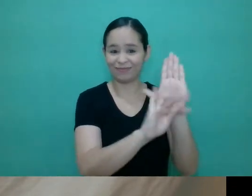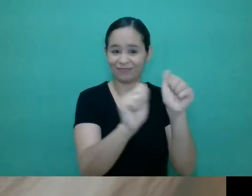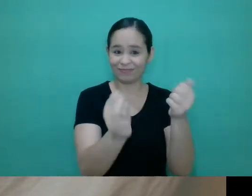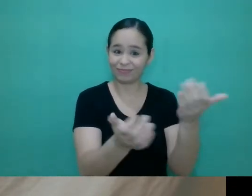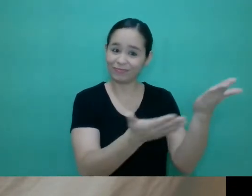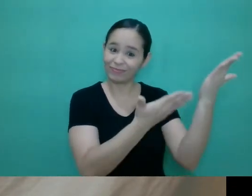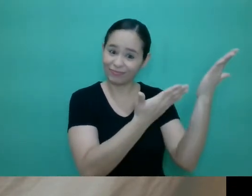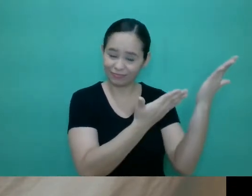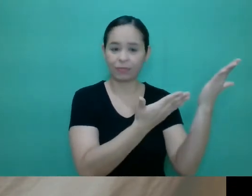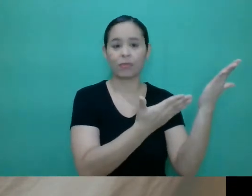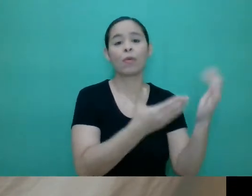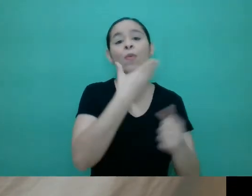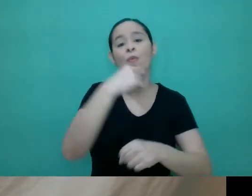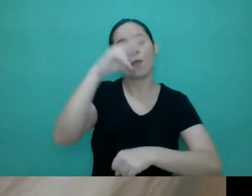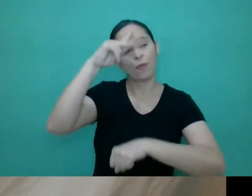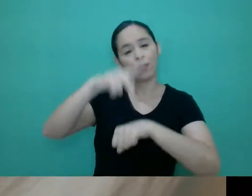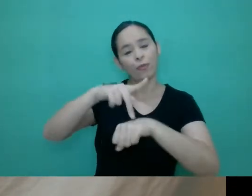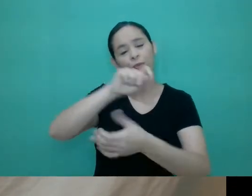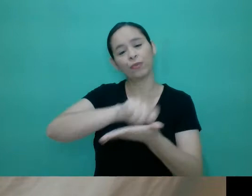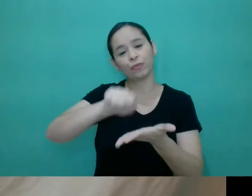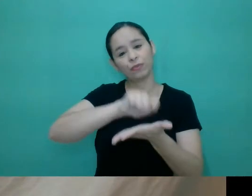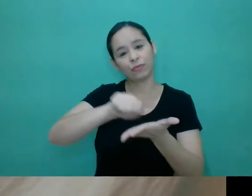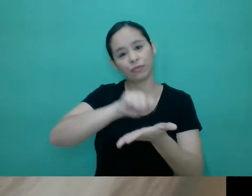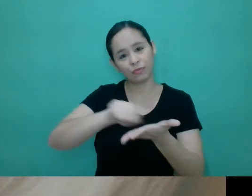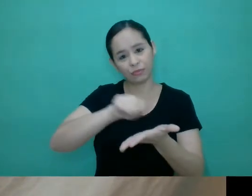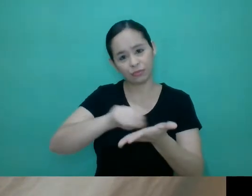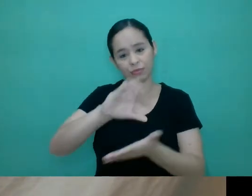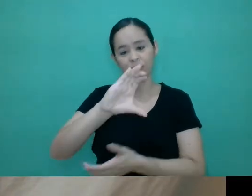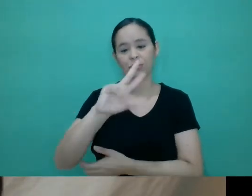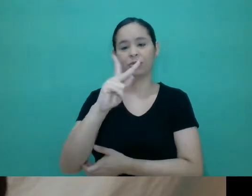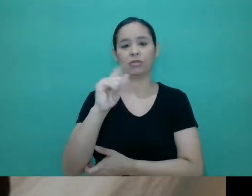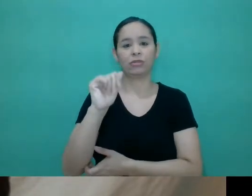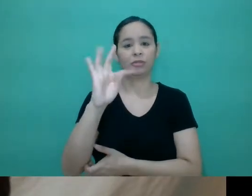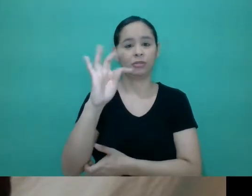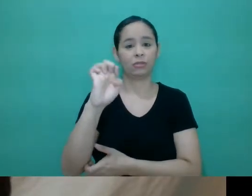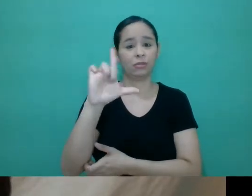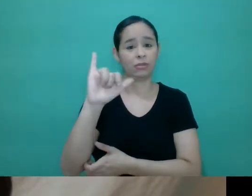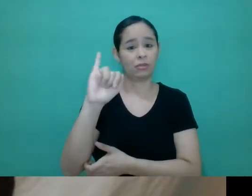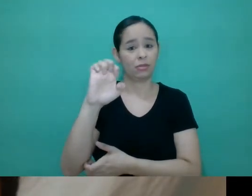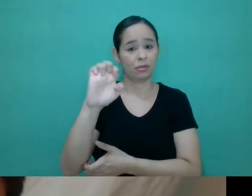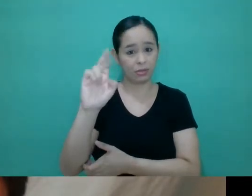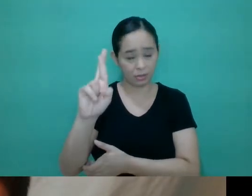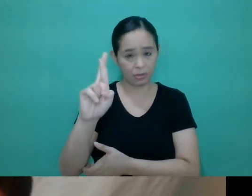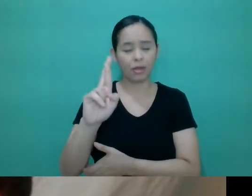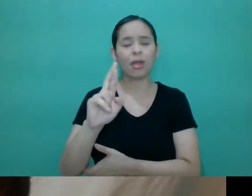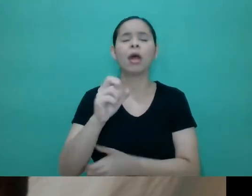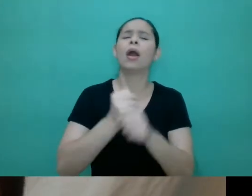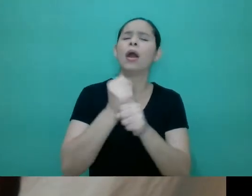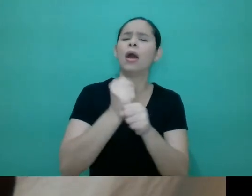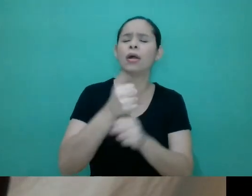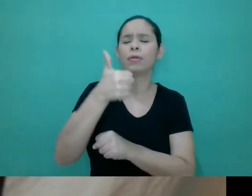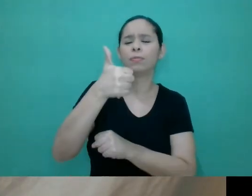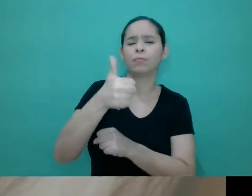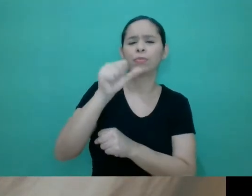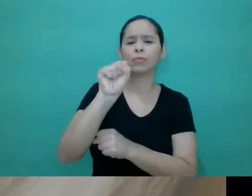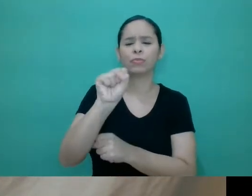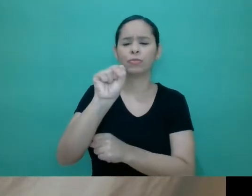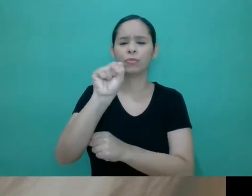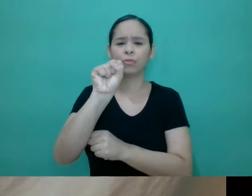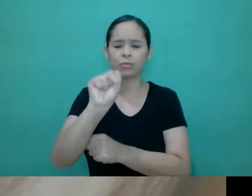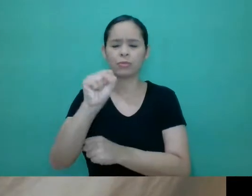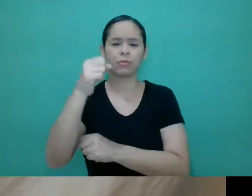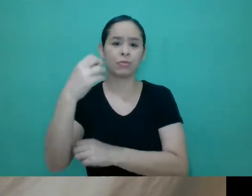É escrita por um autor que se chama Chatelier, em 1884, né? Então, a